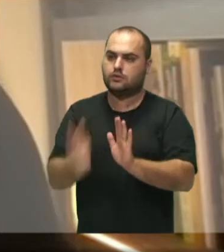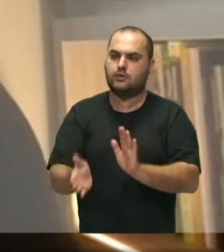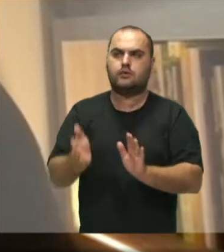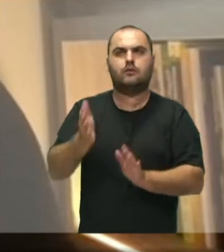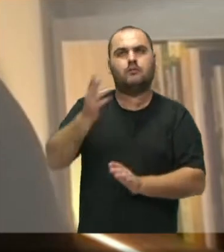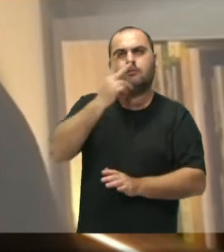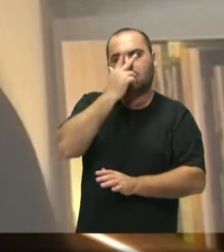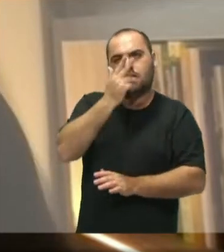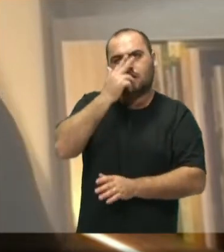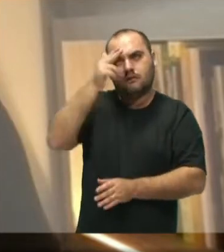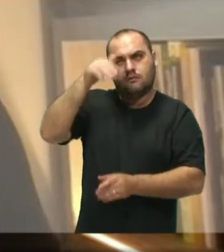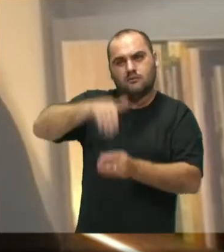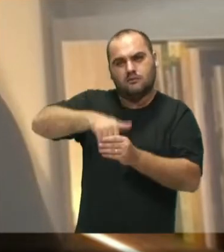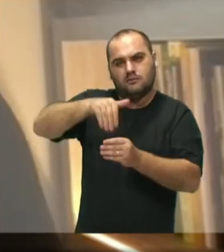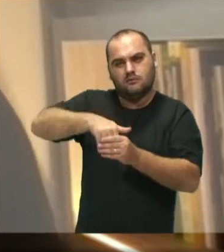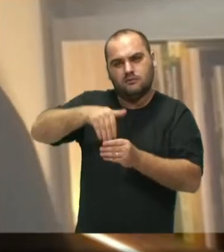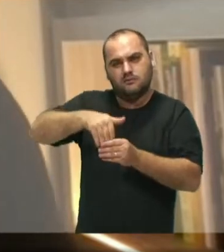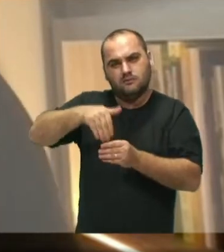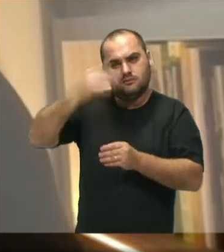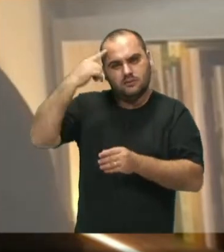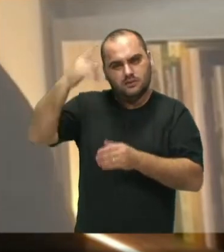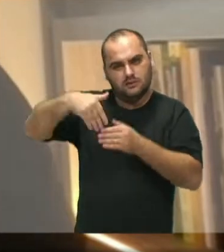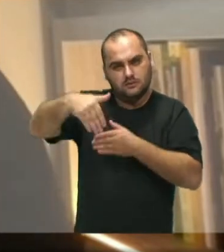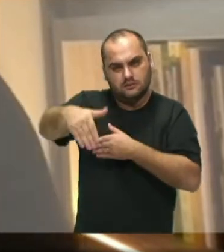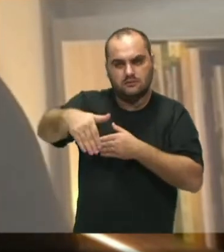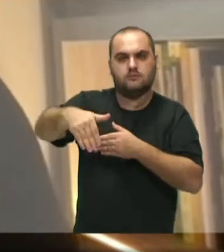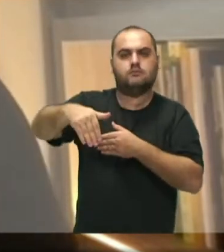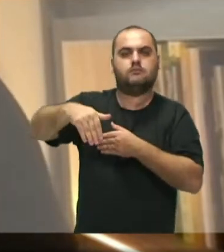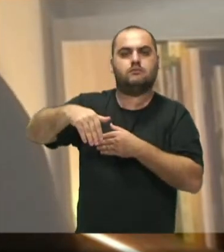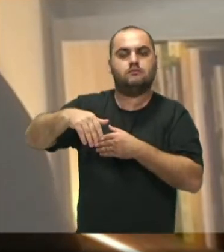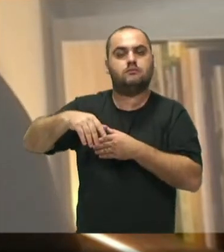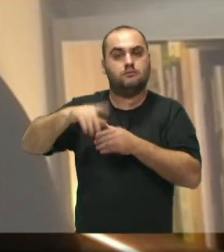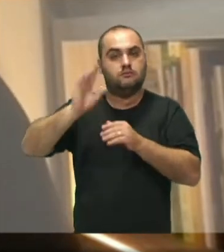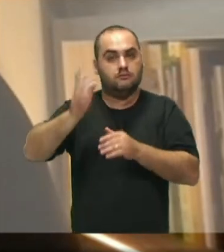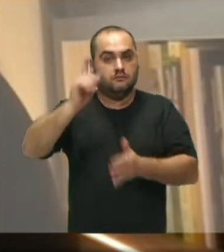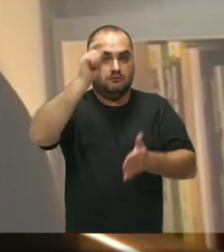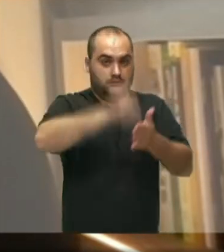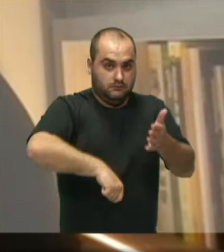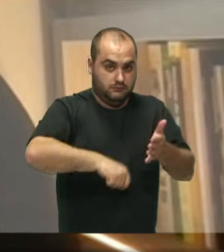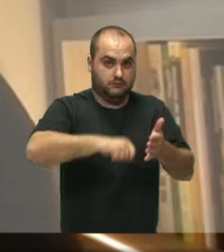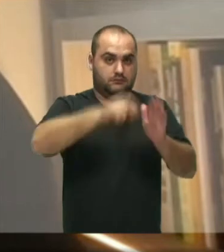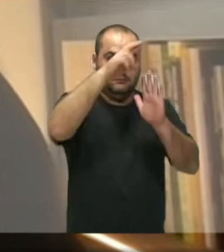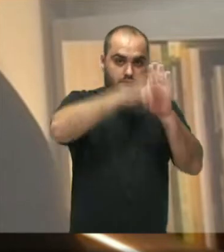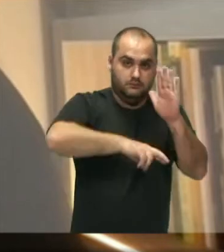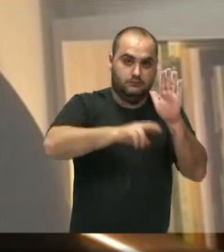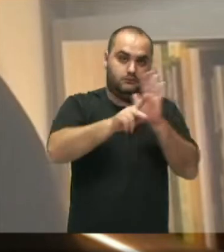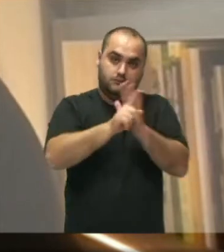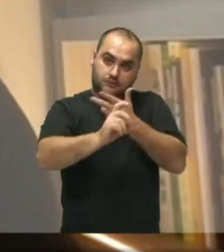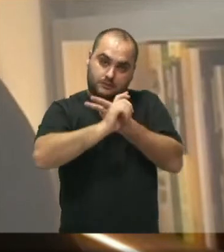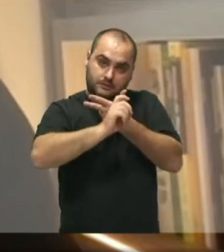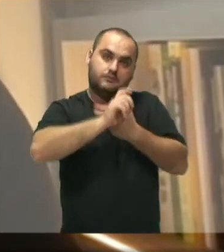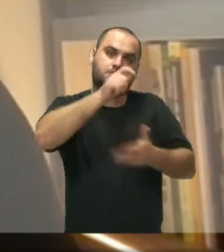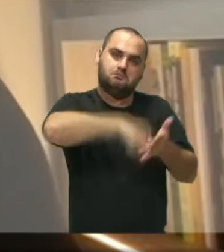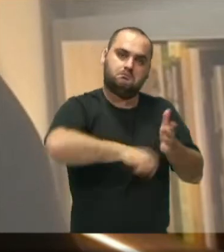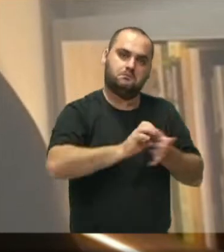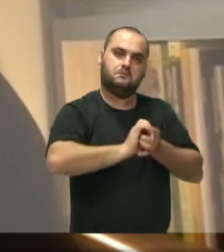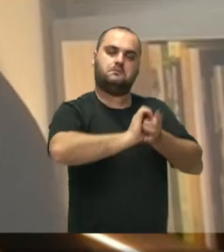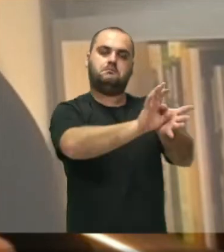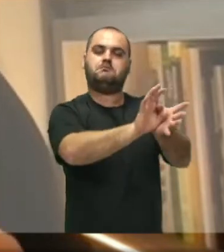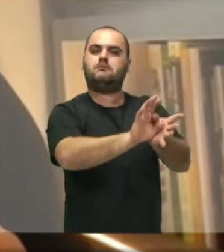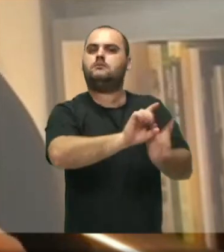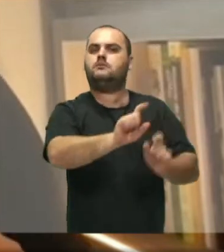a ser votado nos próximos dias e posteriormente sancionado e regulamentado pelo poder executivo Municipal